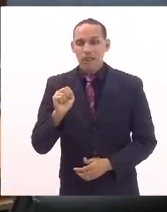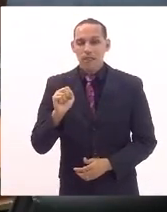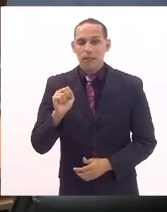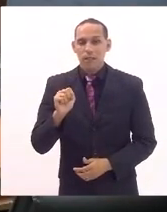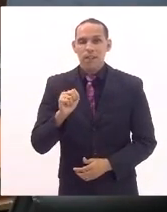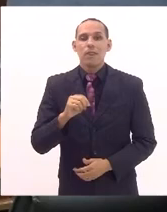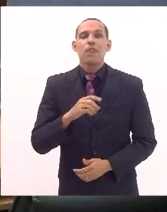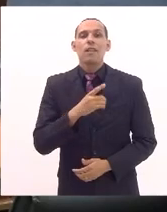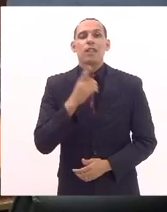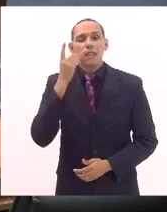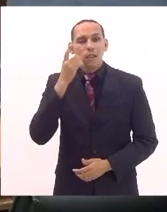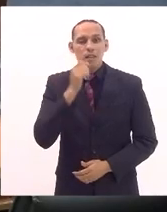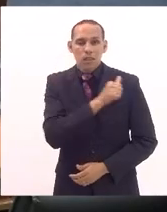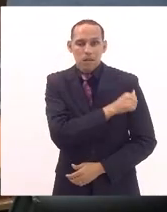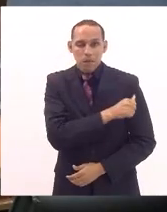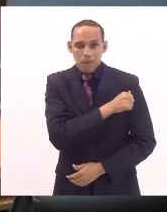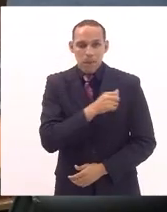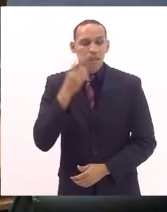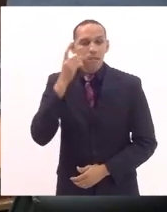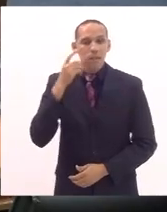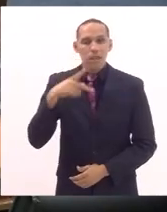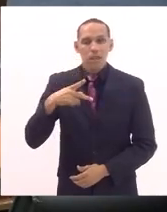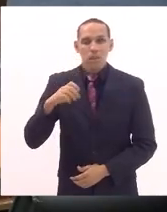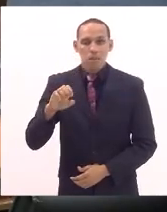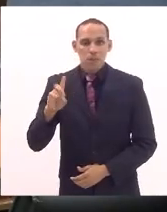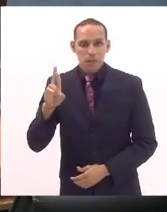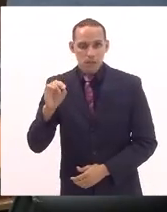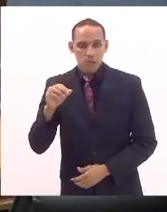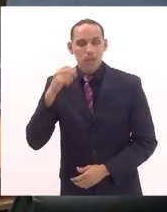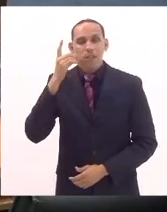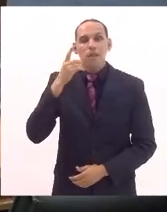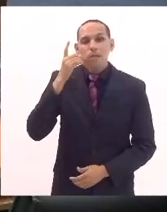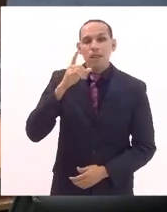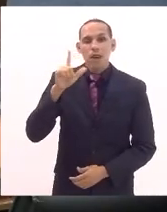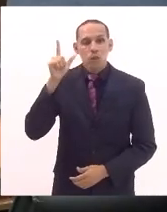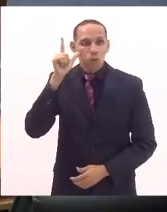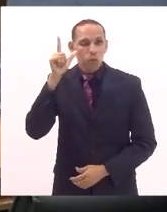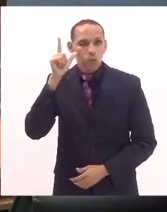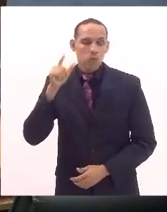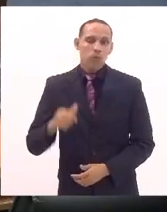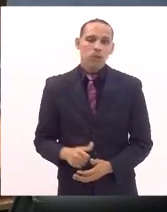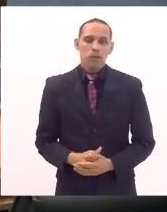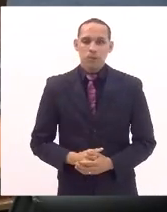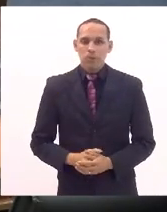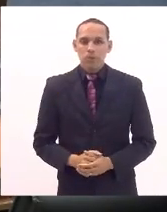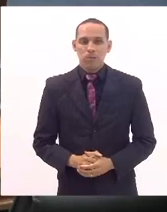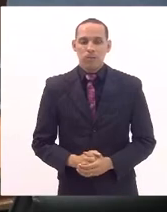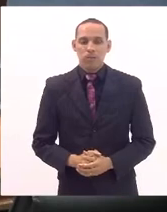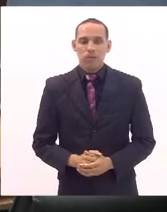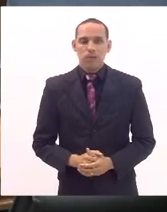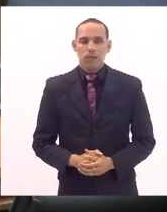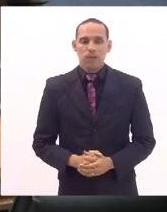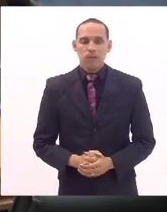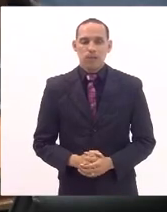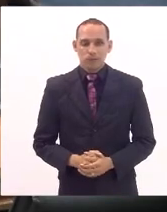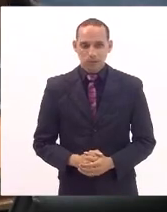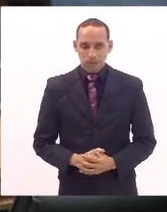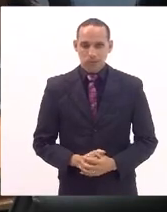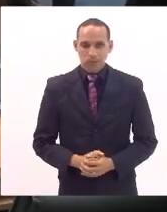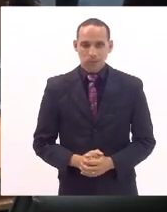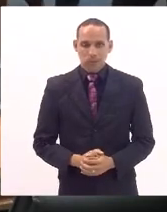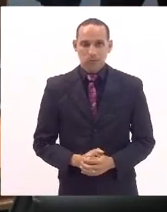Rejane deputado Pedro Ricardo Deputado a Lucinha E aí